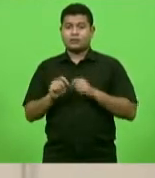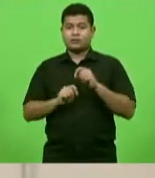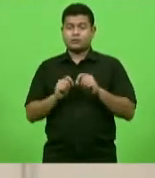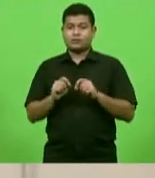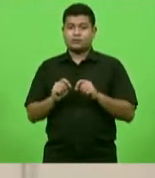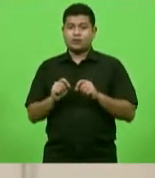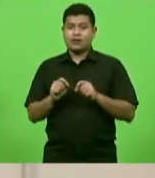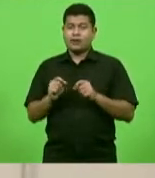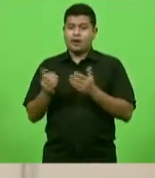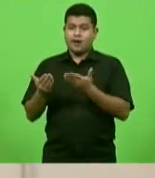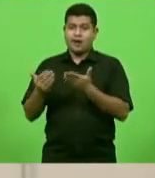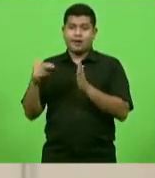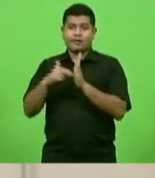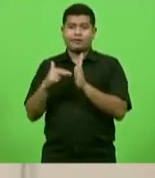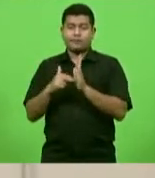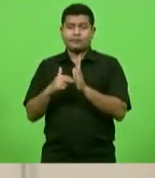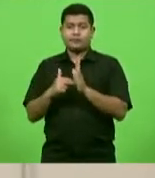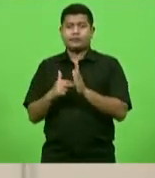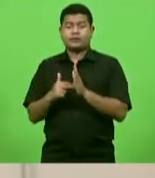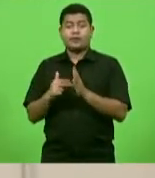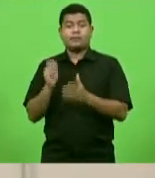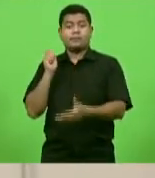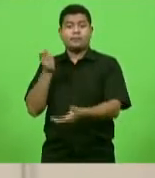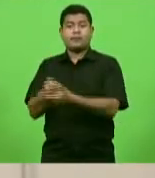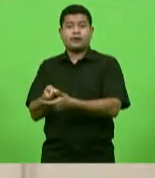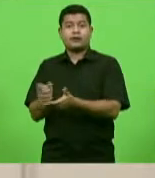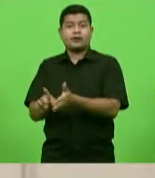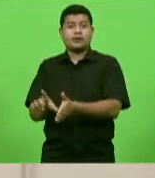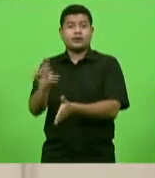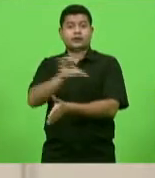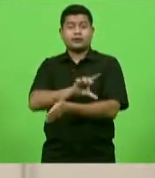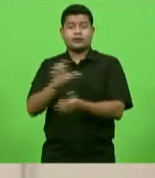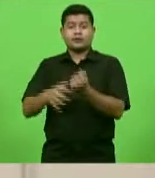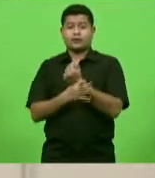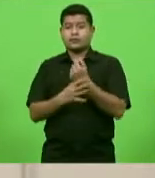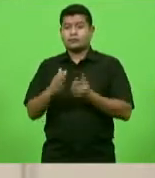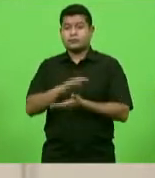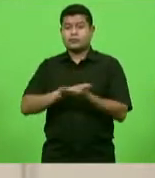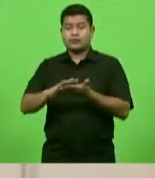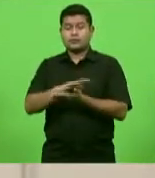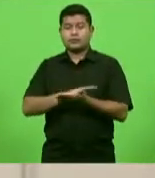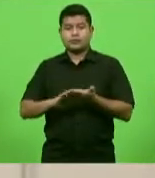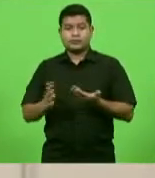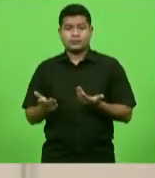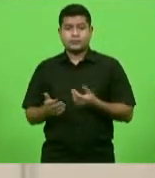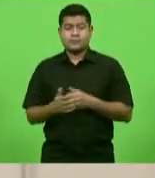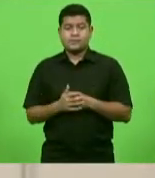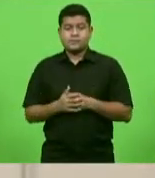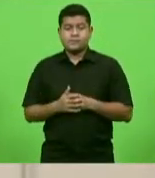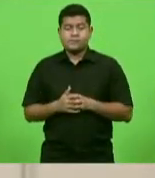administrativo, normativo para pagamentos antecipados e sem garantia.